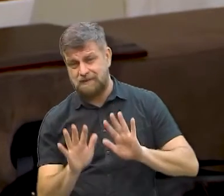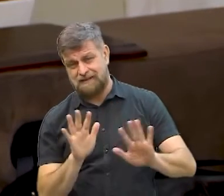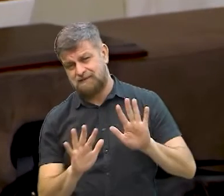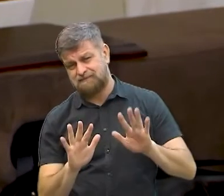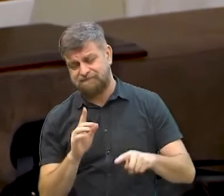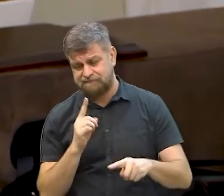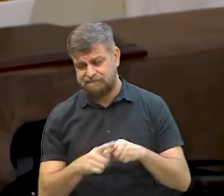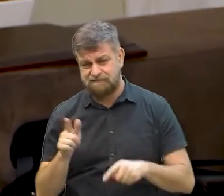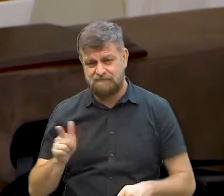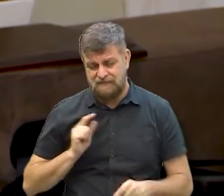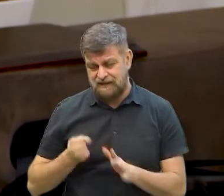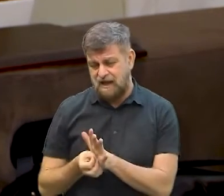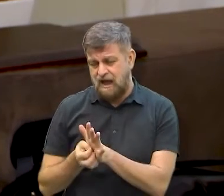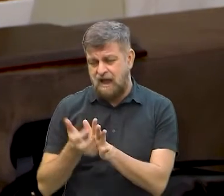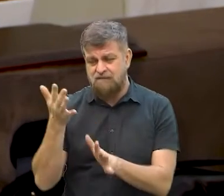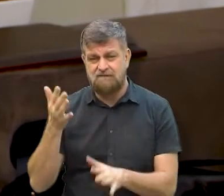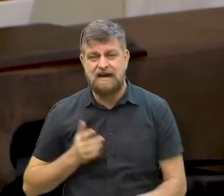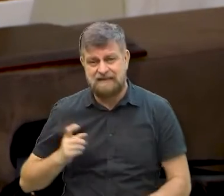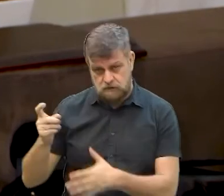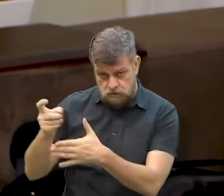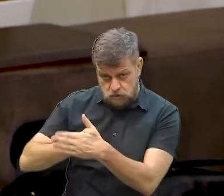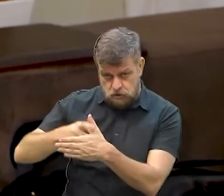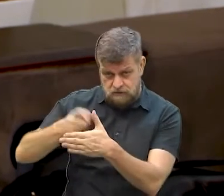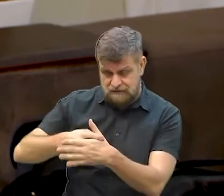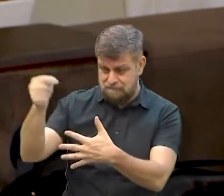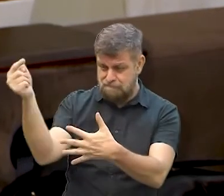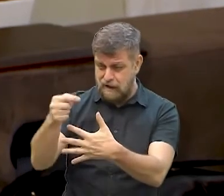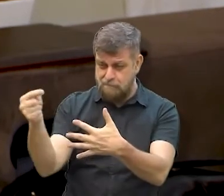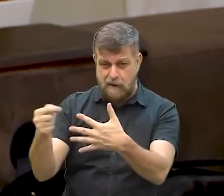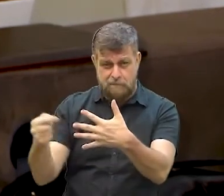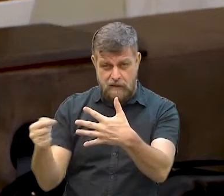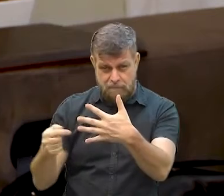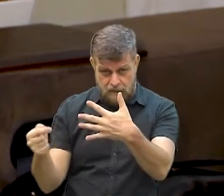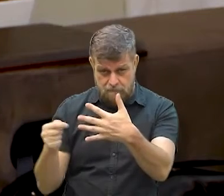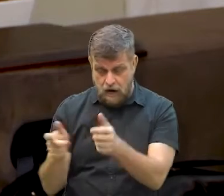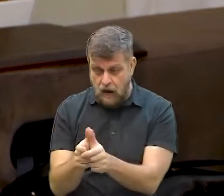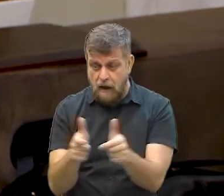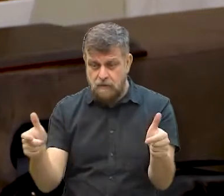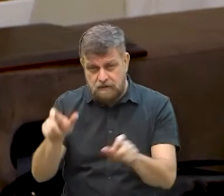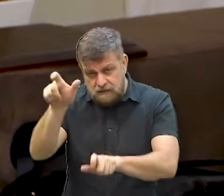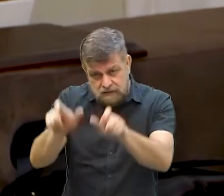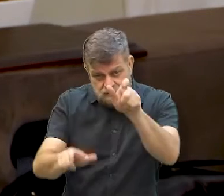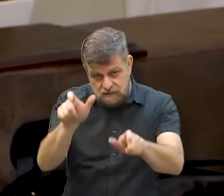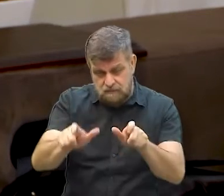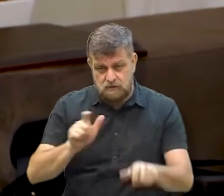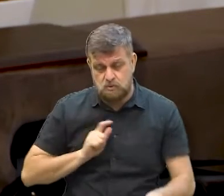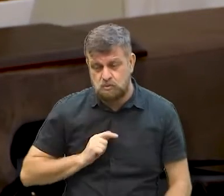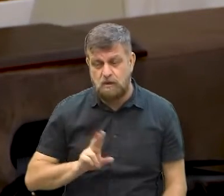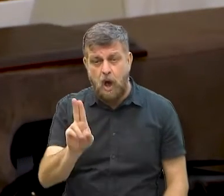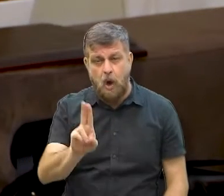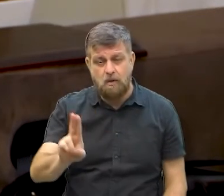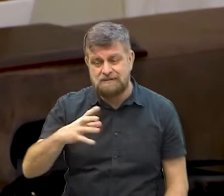tomar um pouquinho de cuidado porque existem vários tipos de dívidas, né? Então, a dívida mais comum que as pessoas usam de